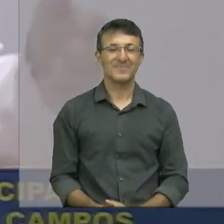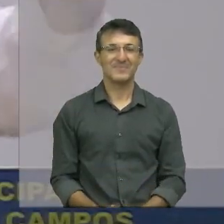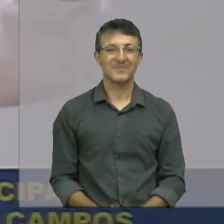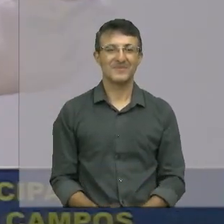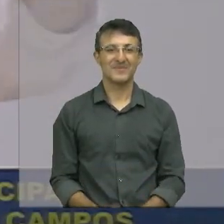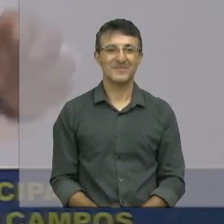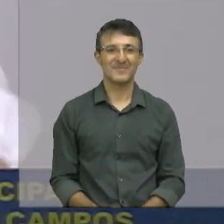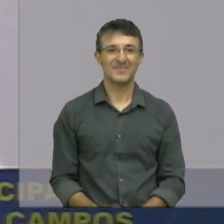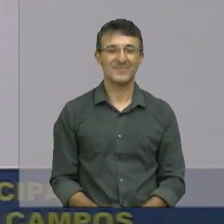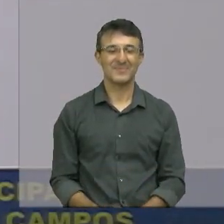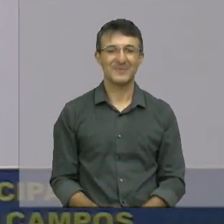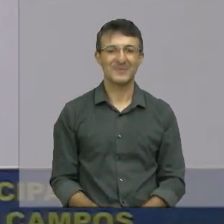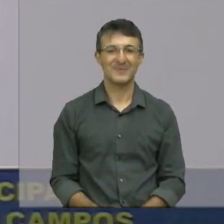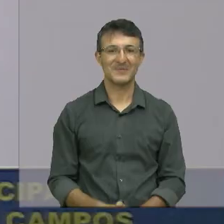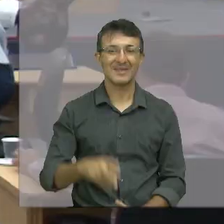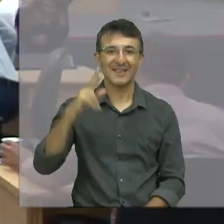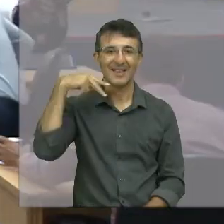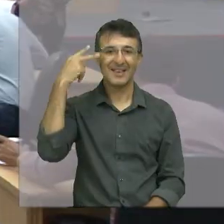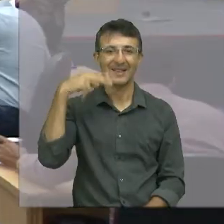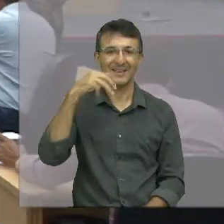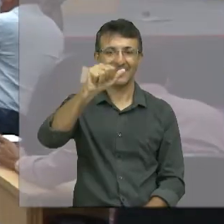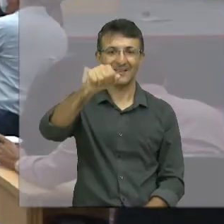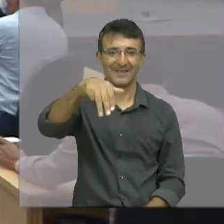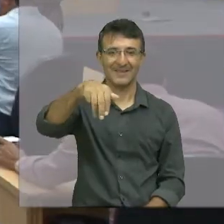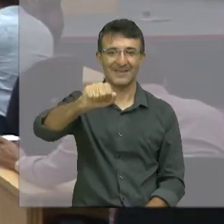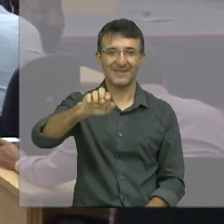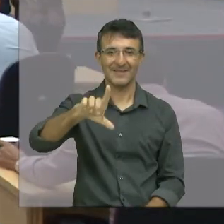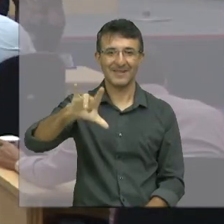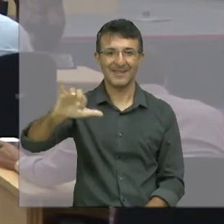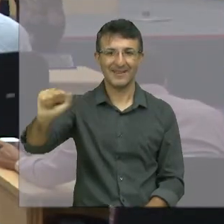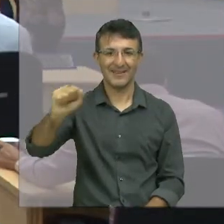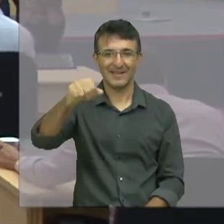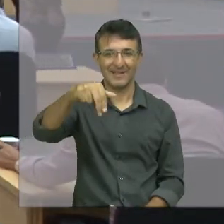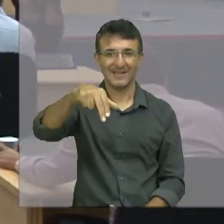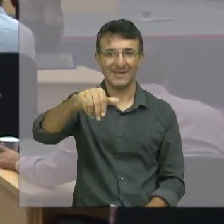Com a palavra, a vereadora Amélia Nome. Senhor presidente,